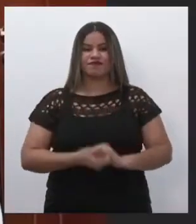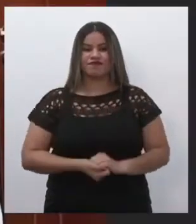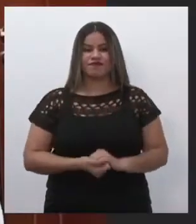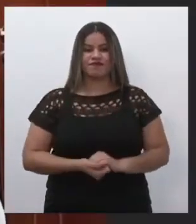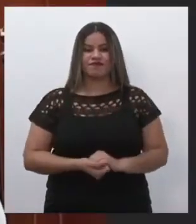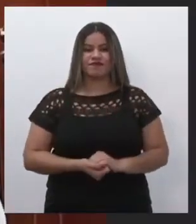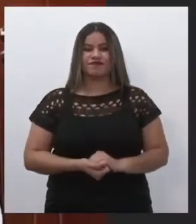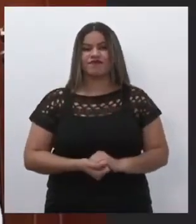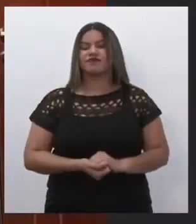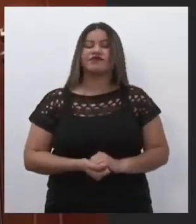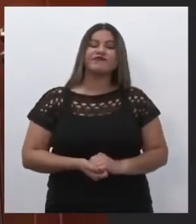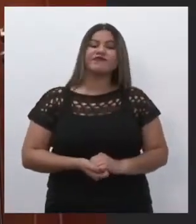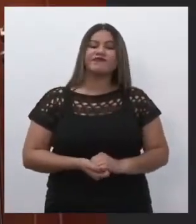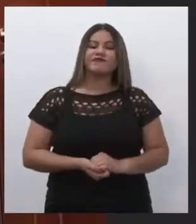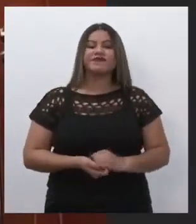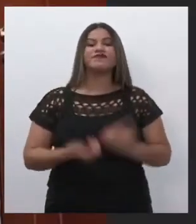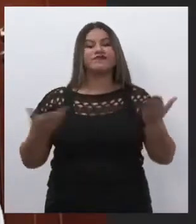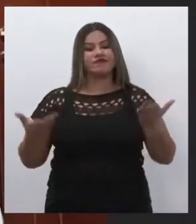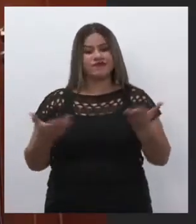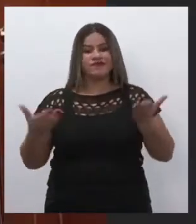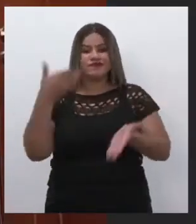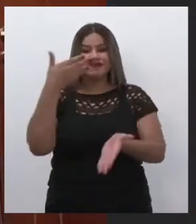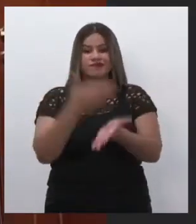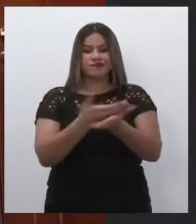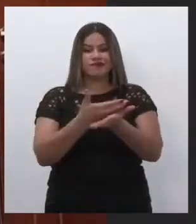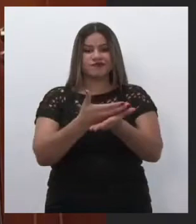E para dar início às nossas